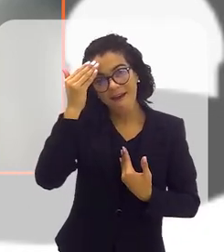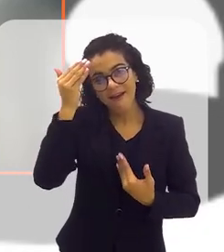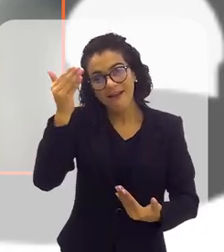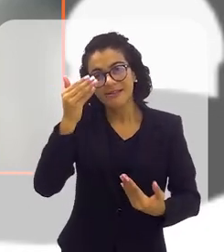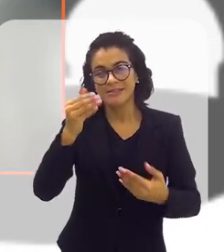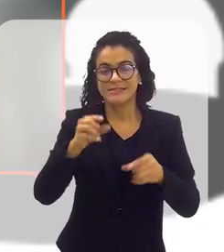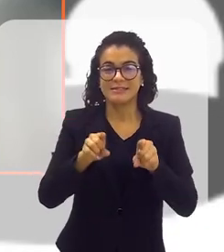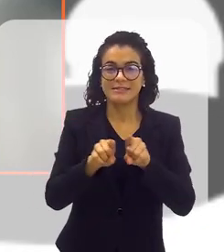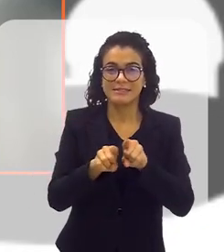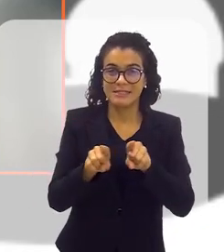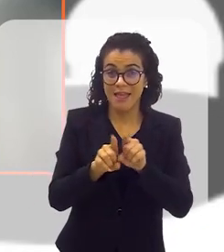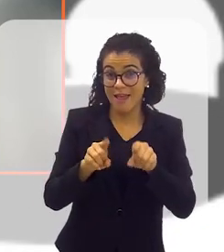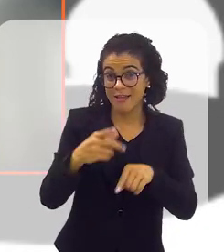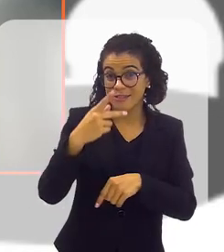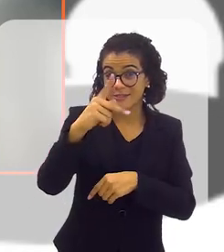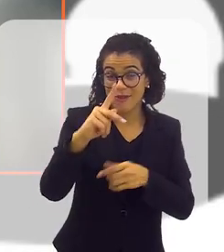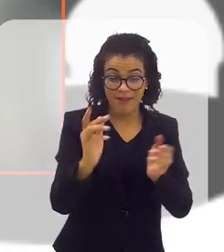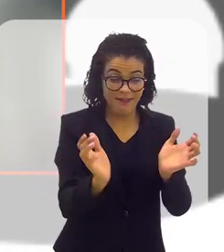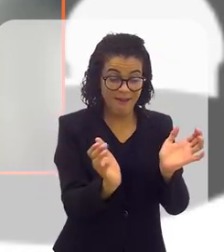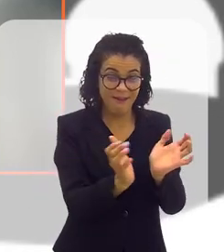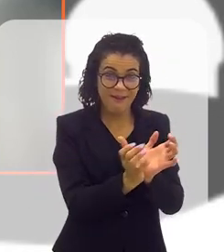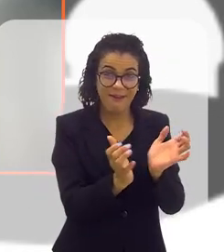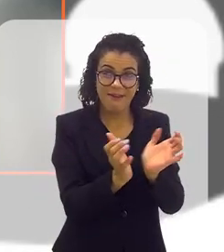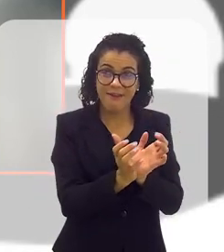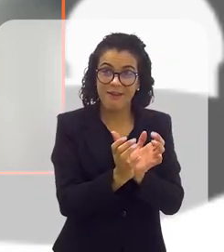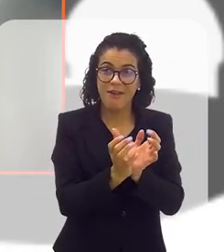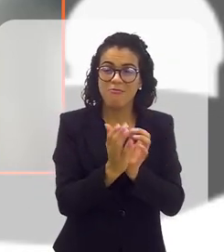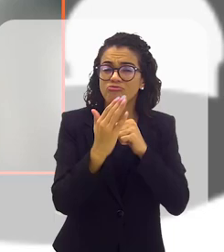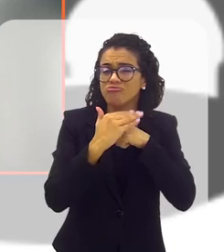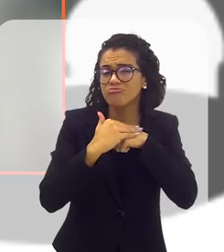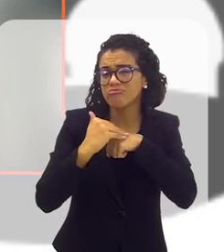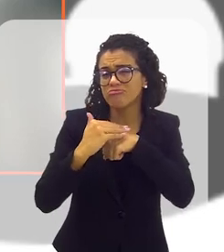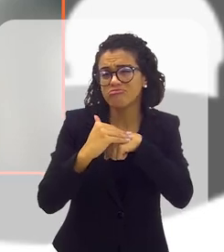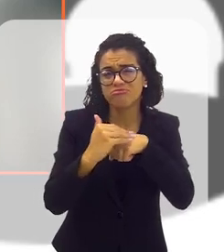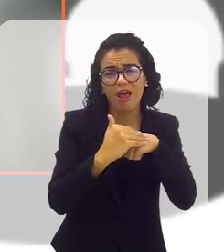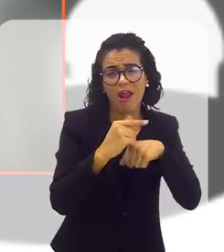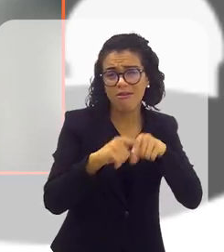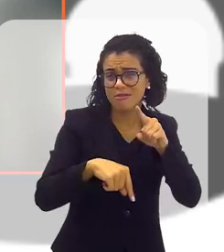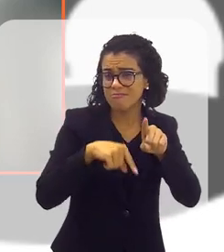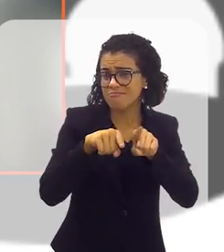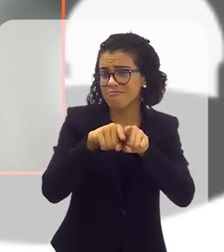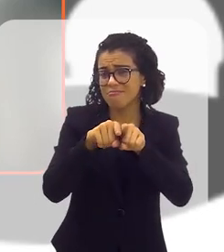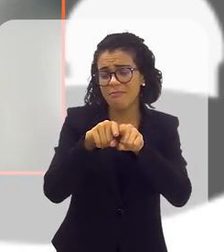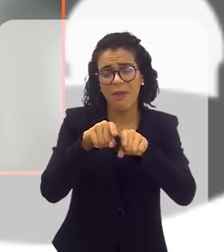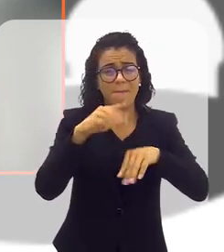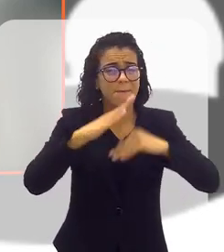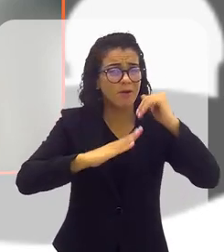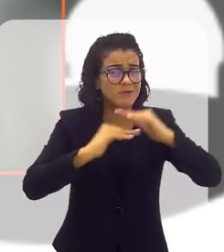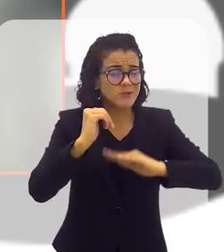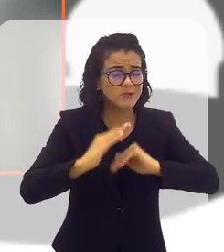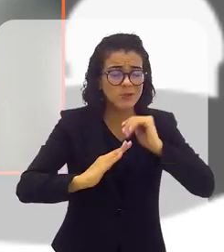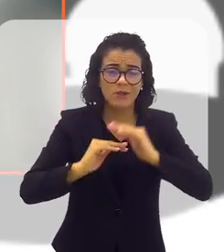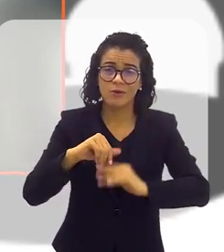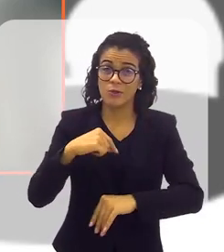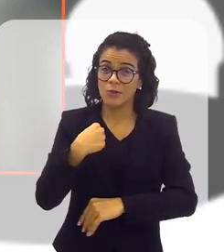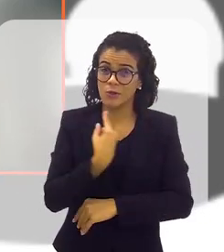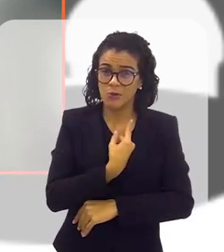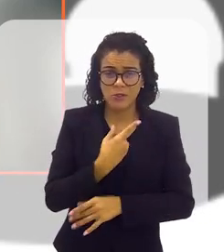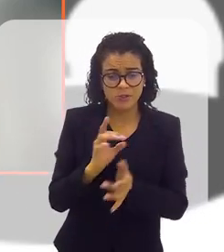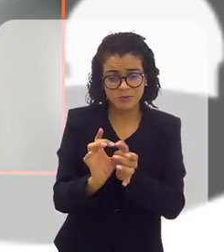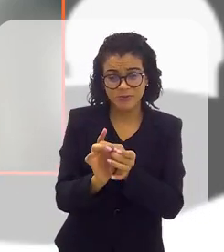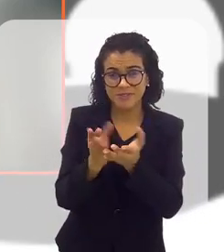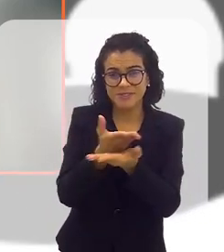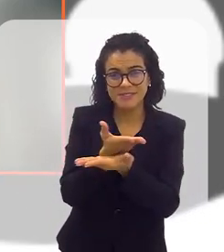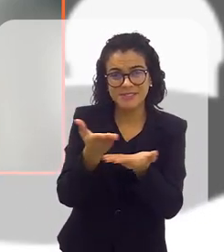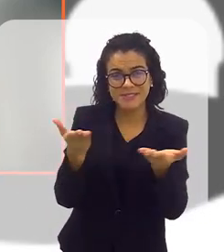oportunidade, agradecer também a sua equipe, né, muito carinhosa, profissional, e dizer